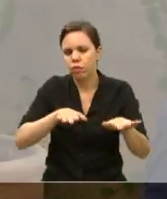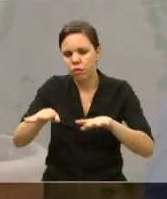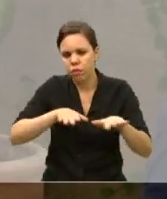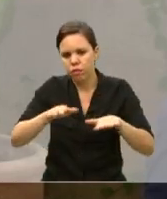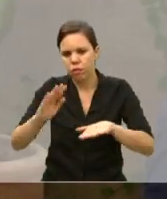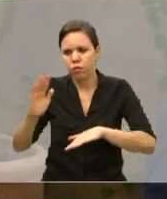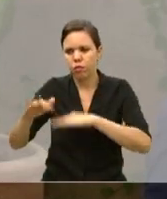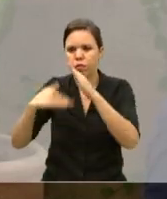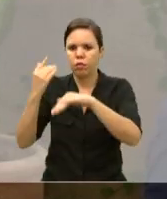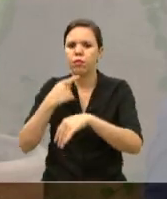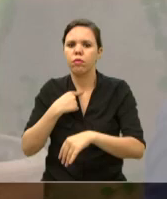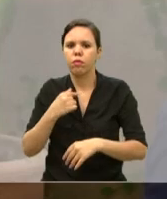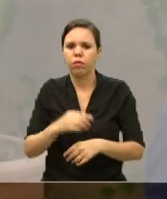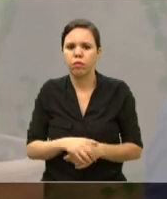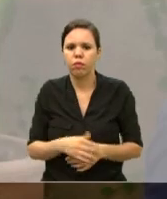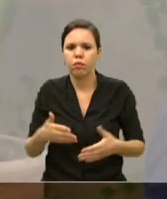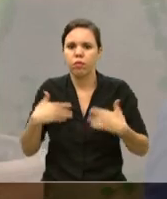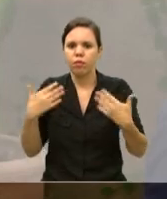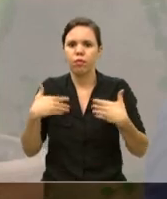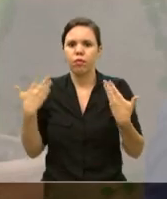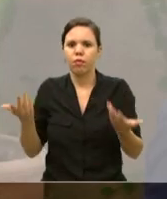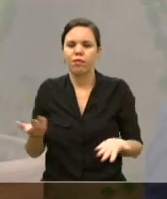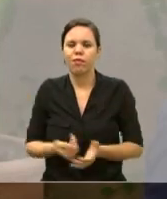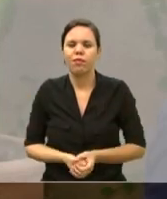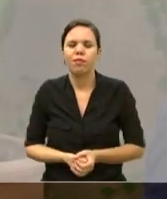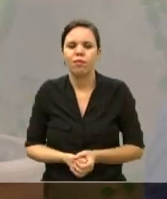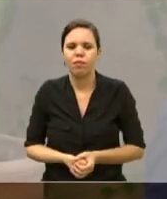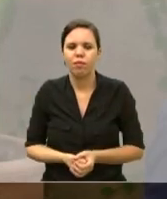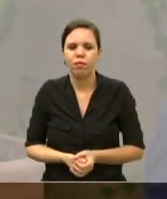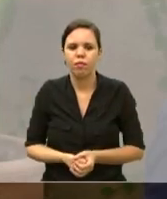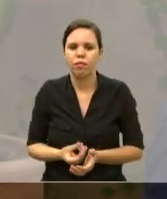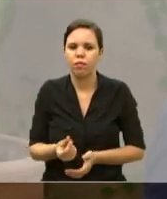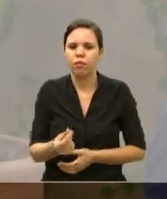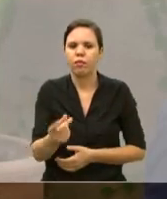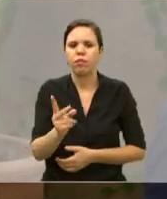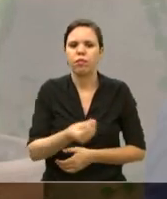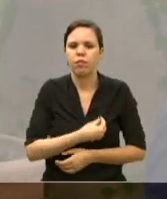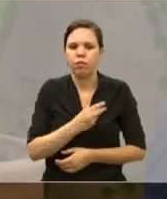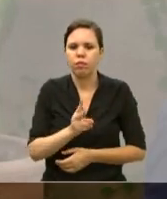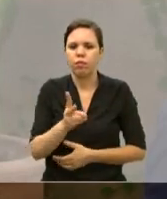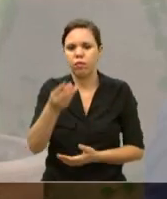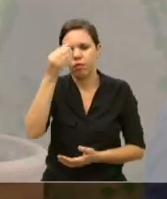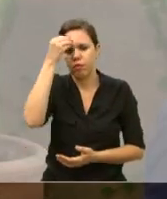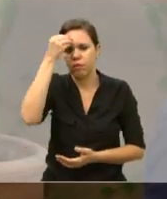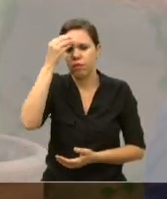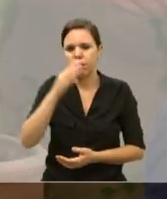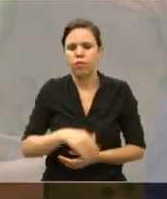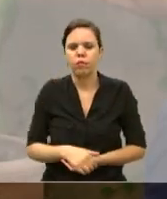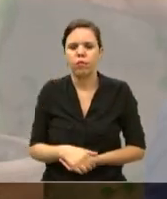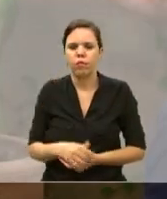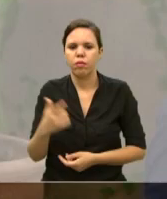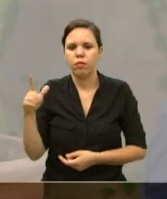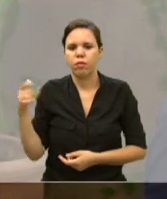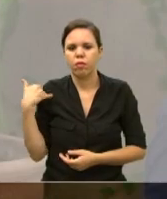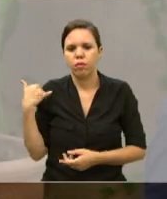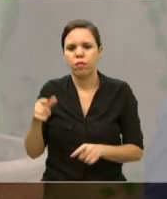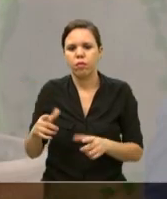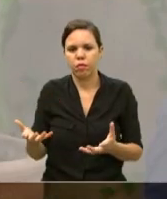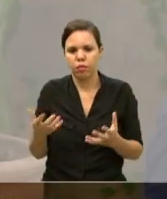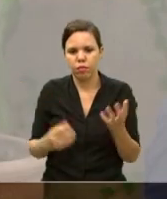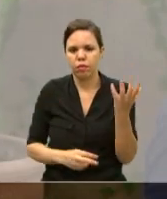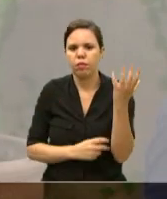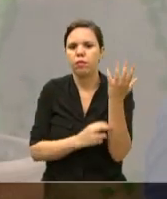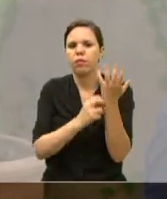Porque traz a observação, traz o benefício da natureza no temperamento da criança,